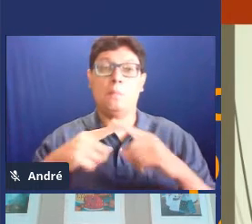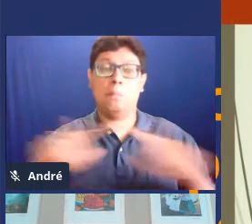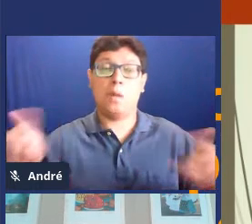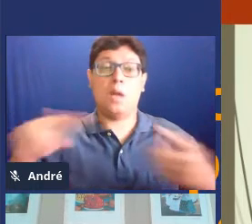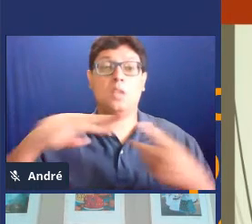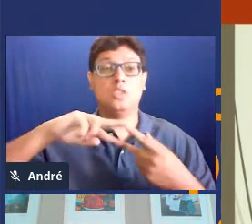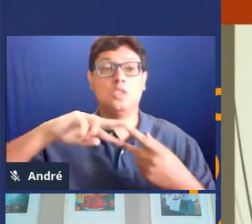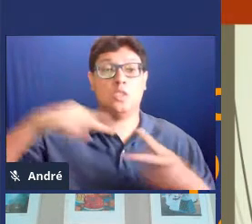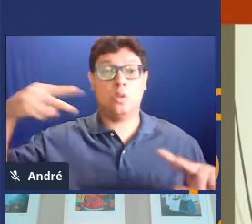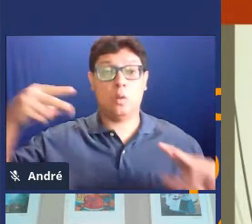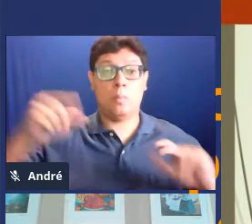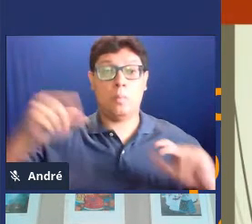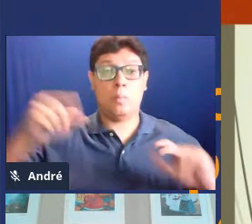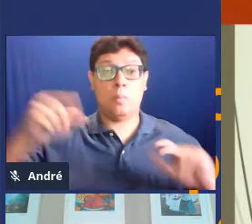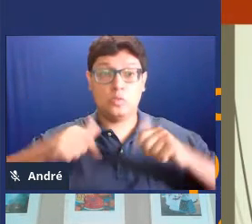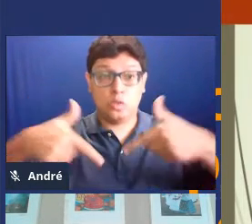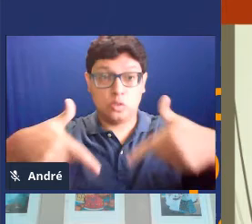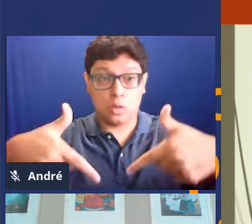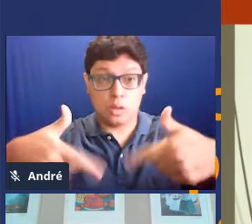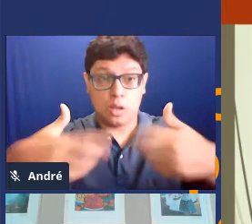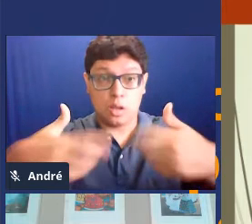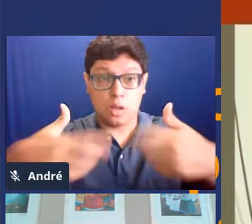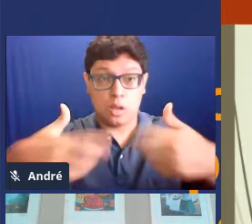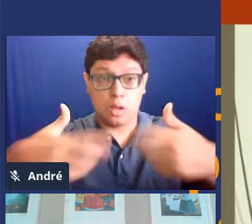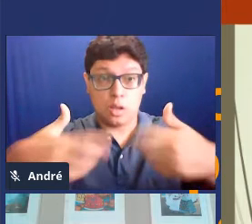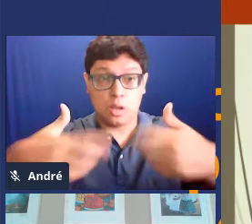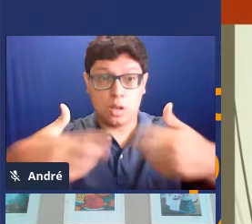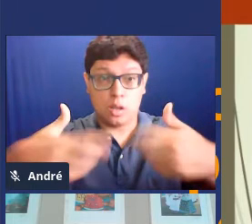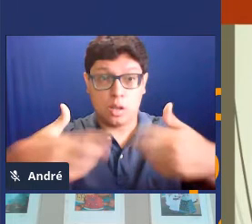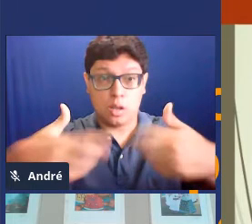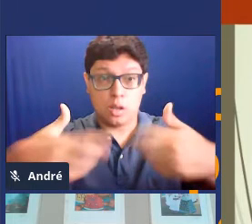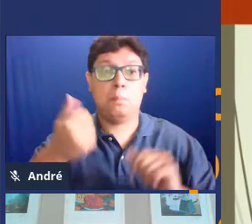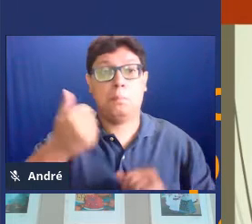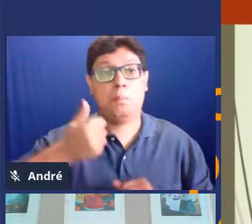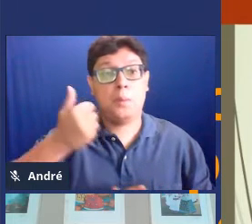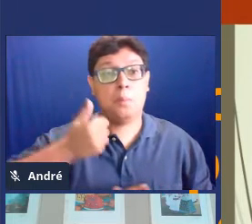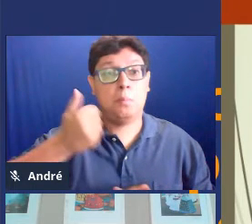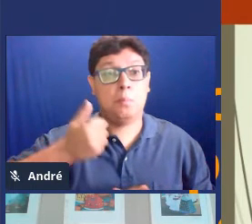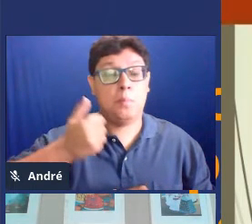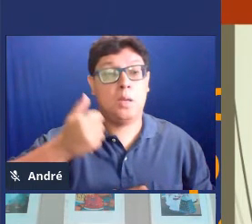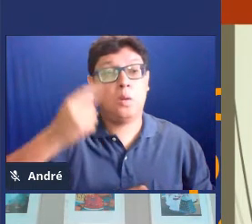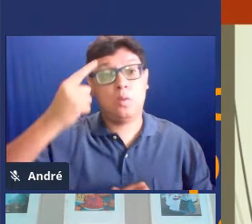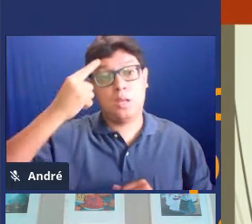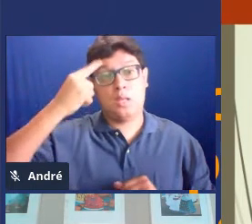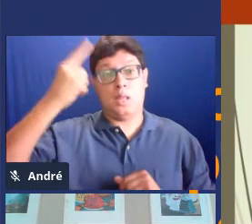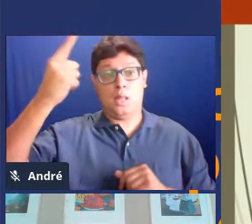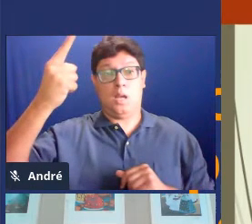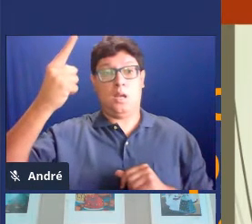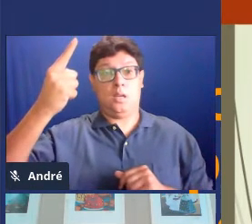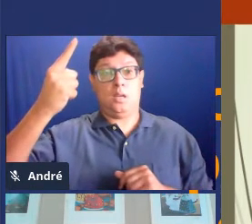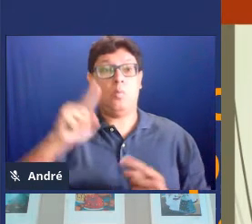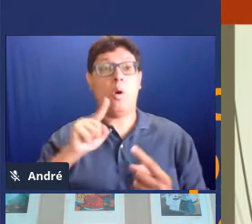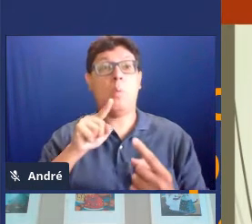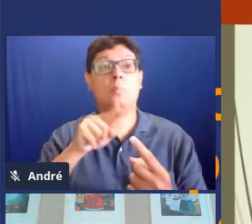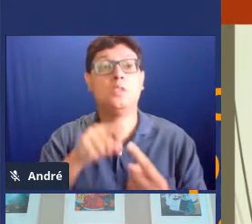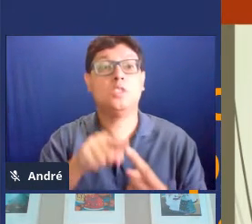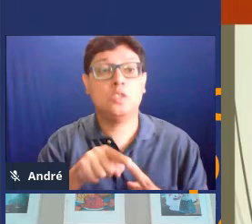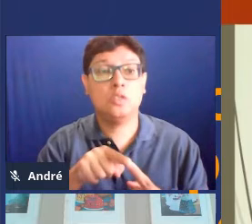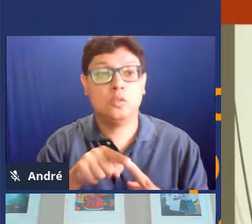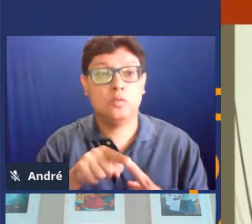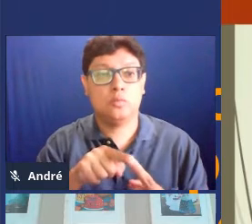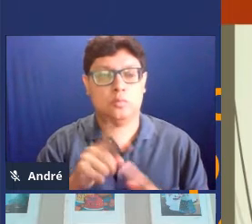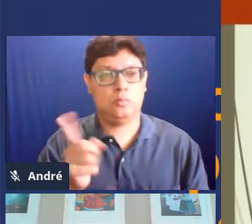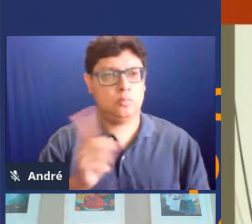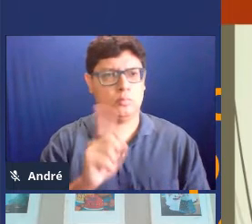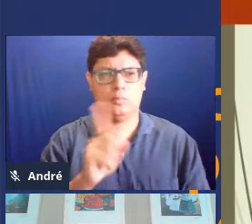Eu não vou para a bancada fazer um genoma funcional para analisar depois e depois pensar o que aconteceu.